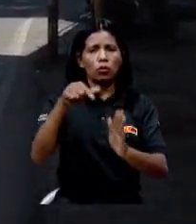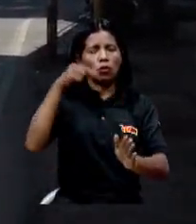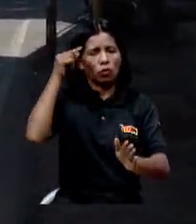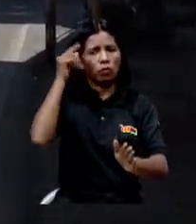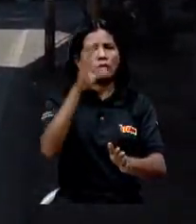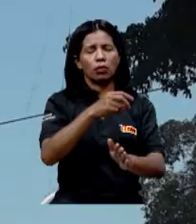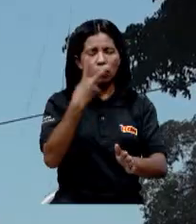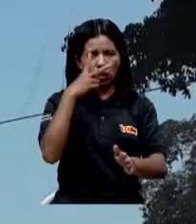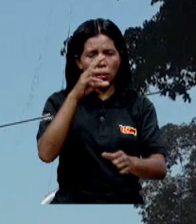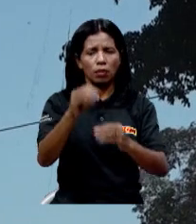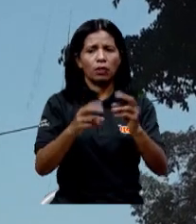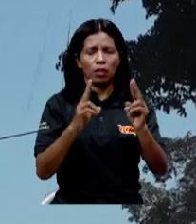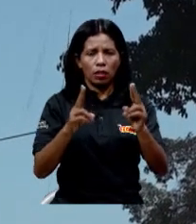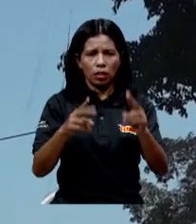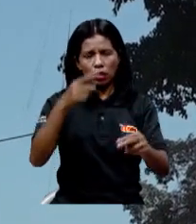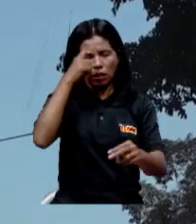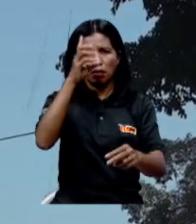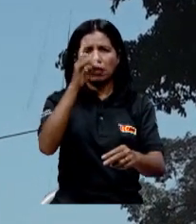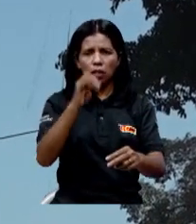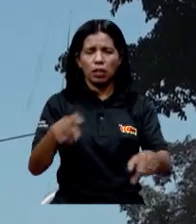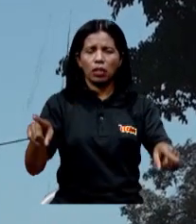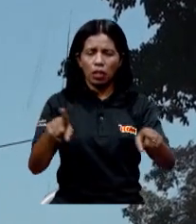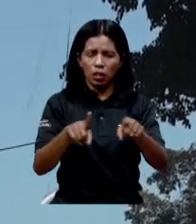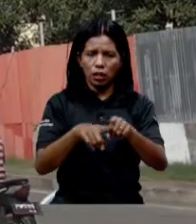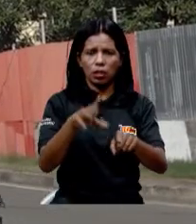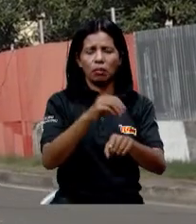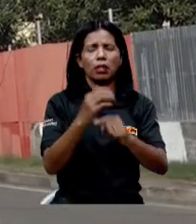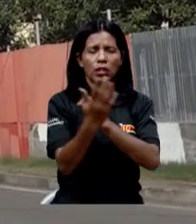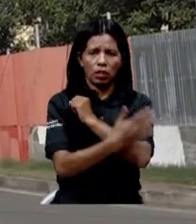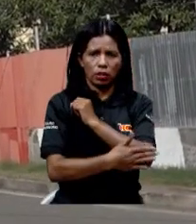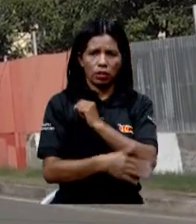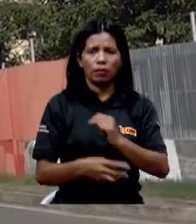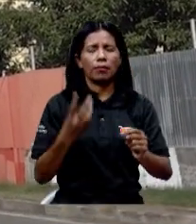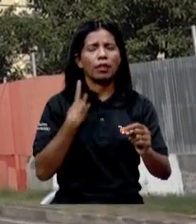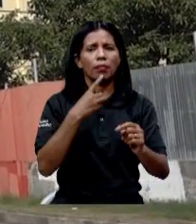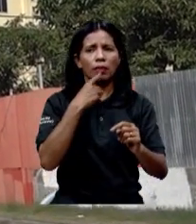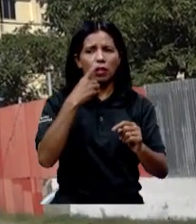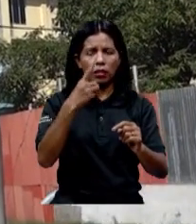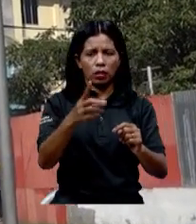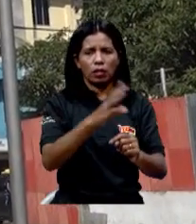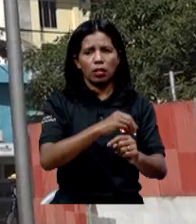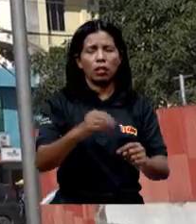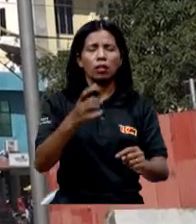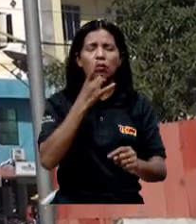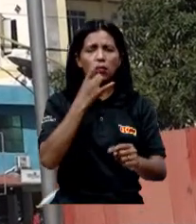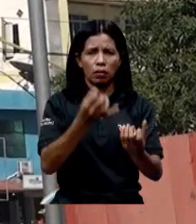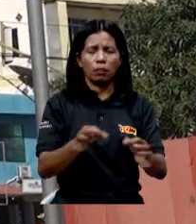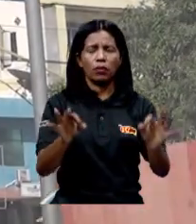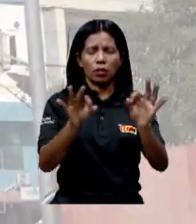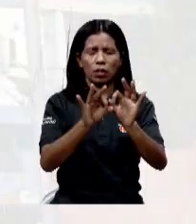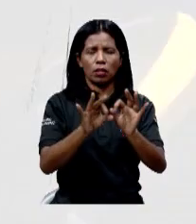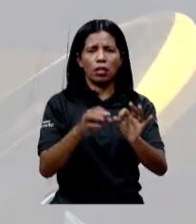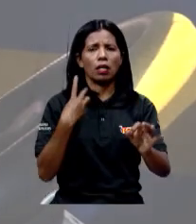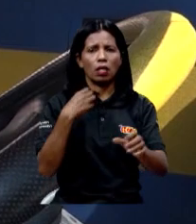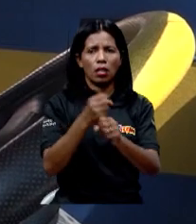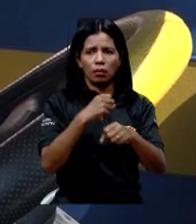ato resolve urgente, tamba dili hanesan capital pa nação. A mi recomenda te deves tamba, lampo mirada ne importante tamba, hala amni